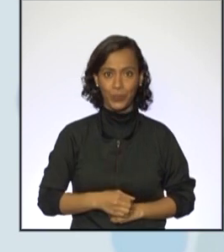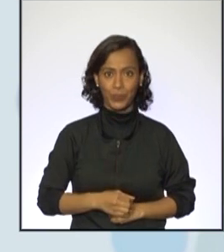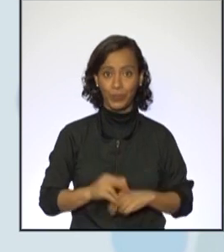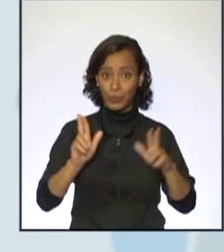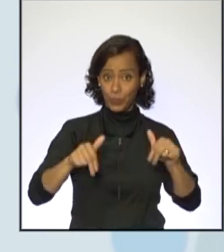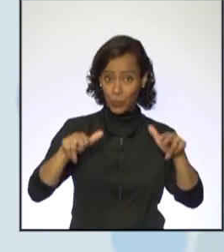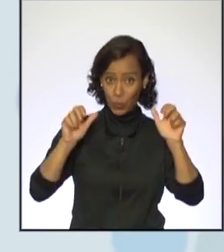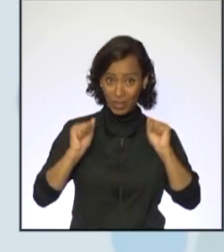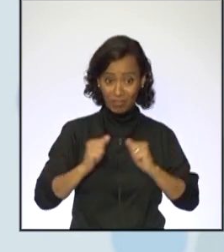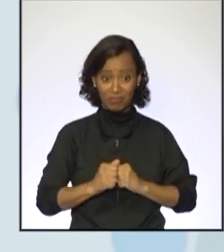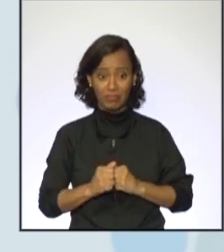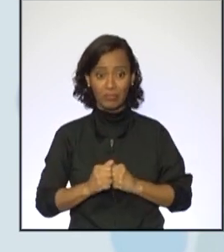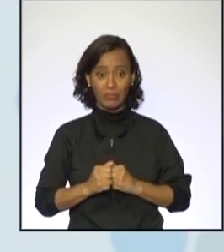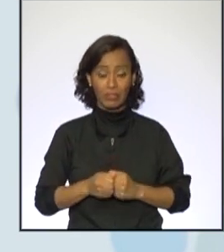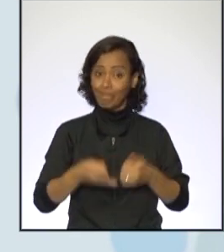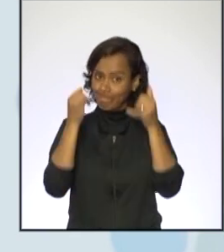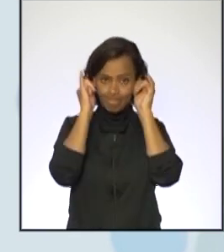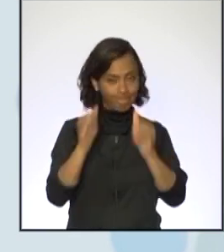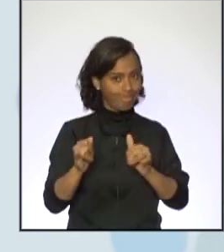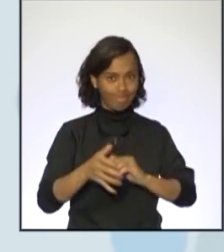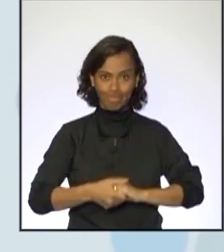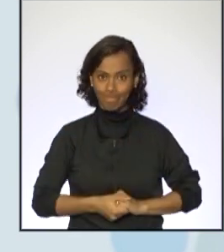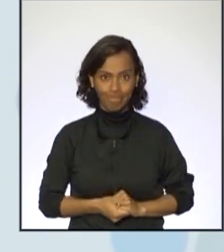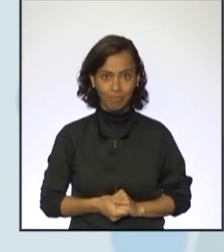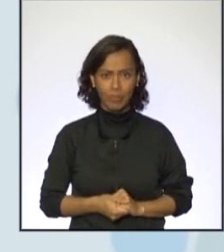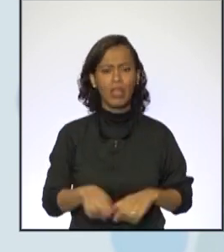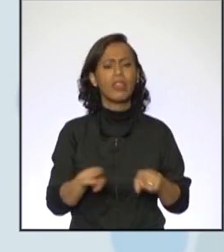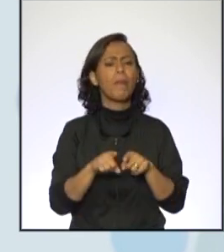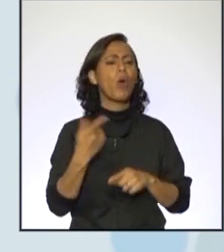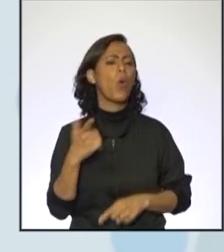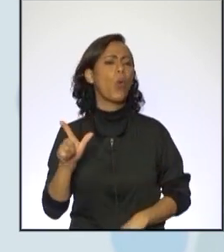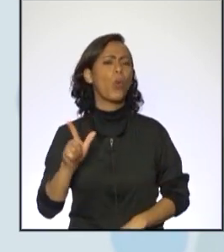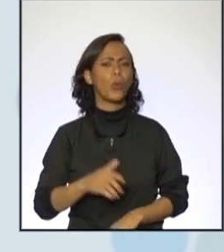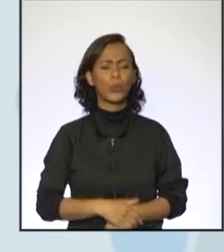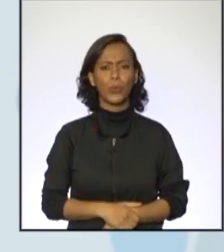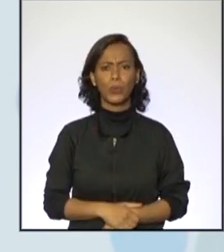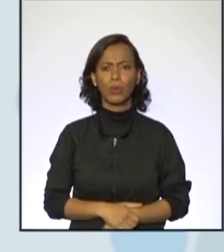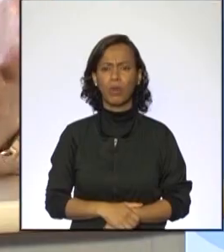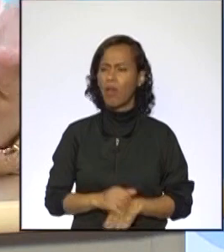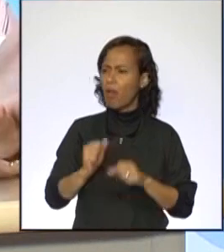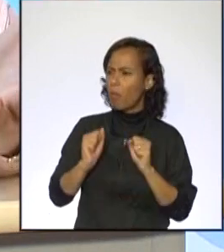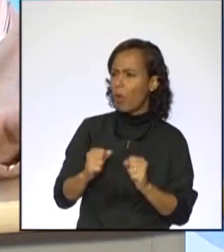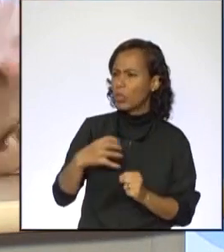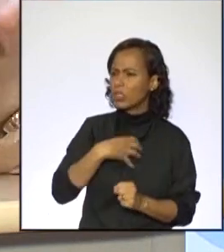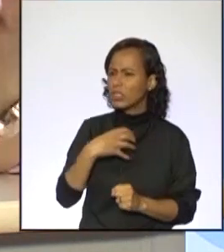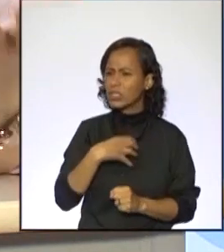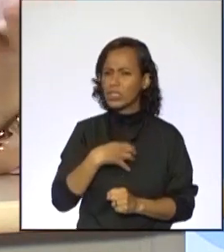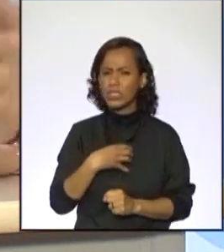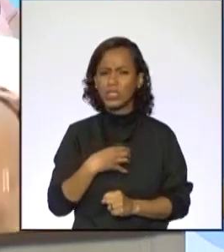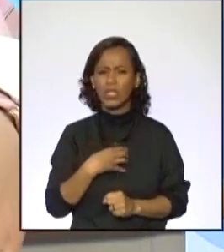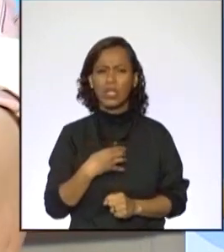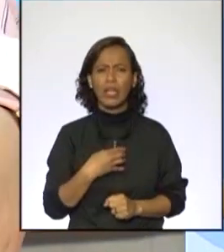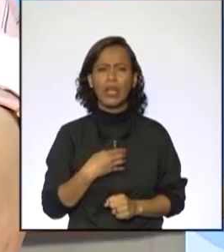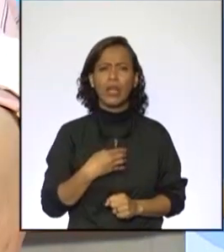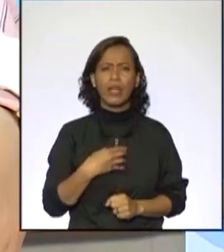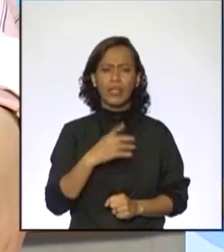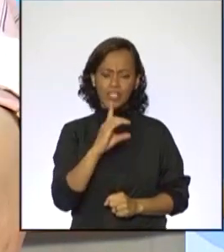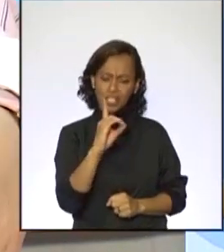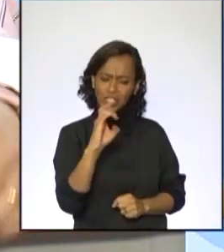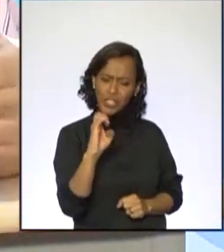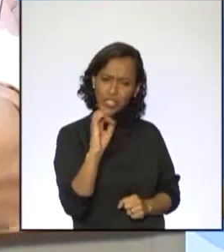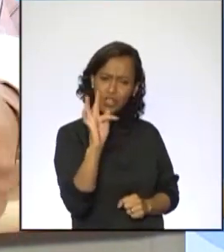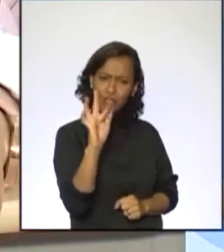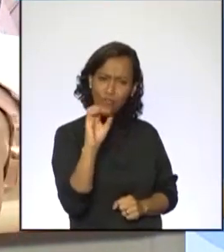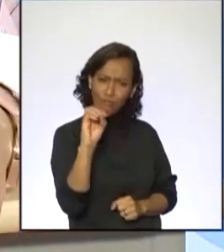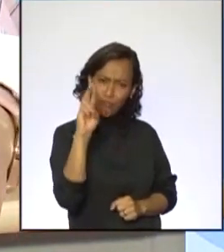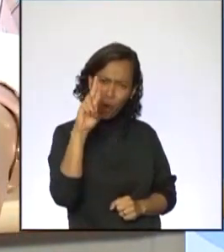o jamais. E outras expressões também, como, por exemplo... Pode ser a expressão de forma alguma incomode quem está próximo a você?